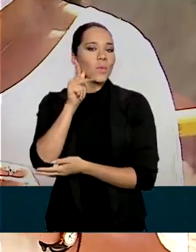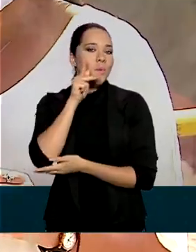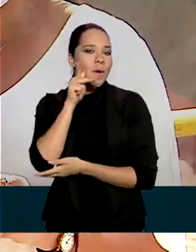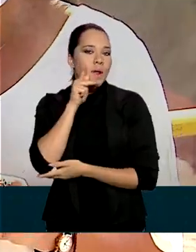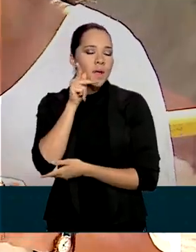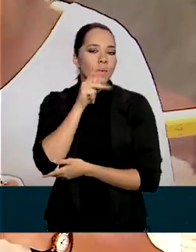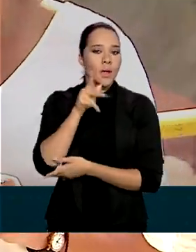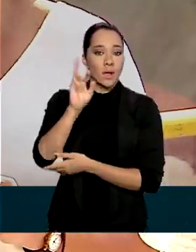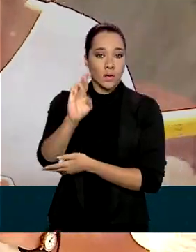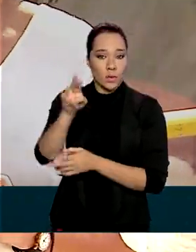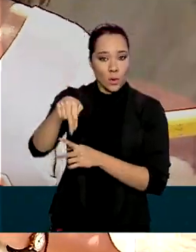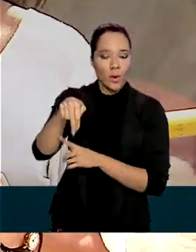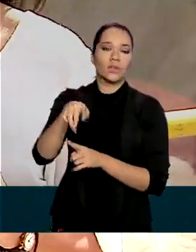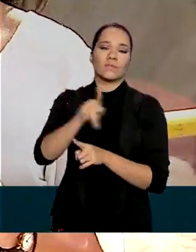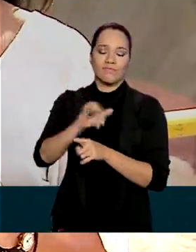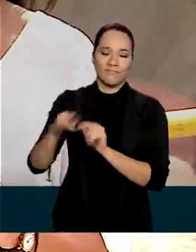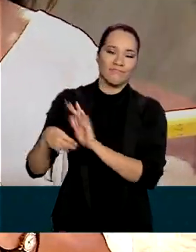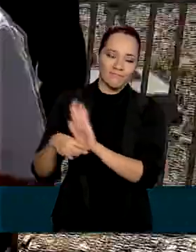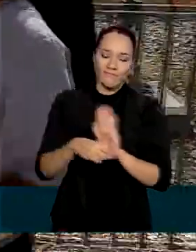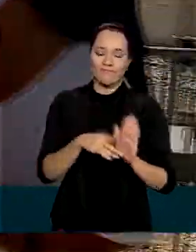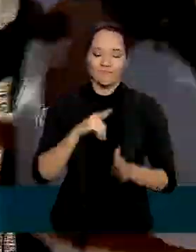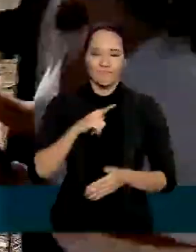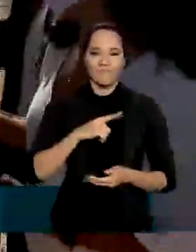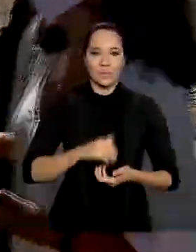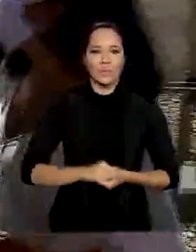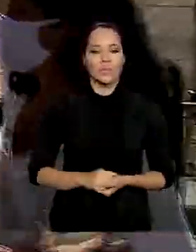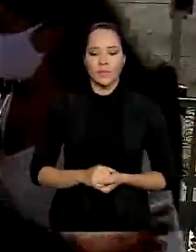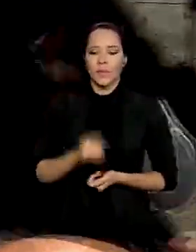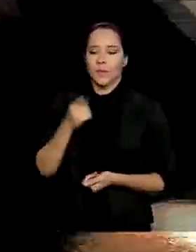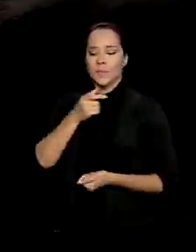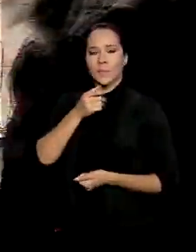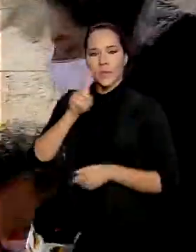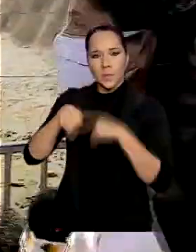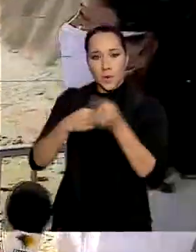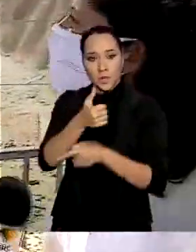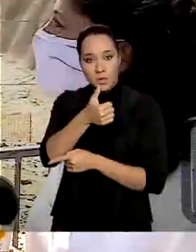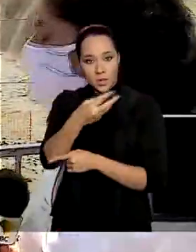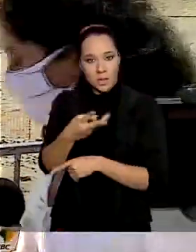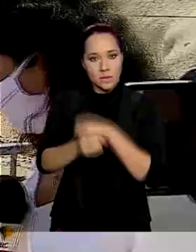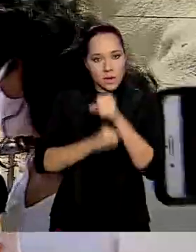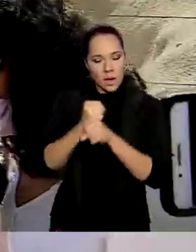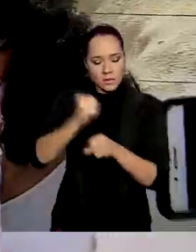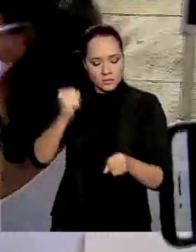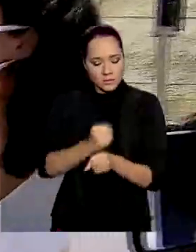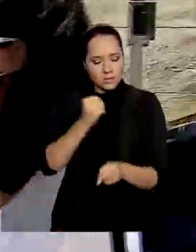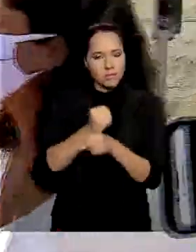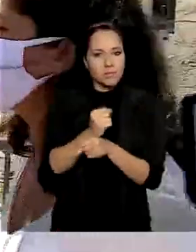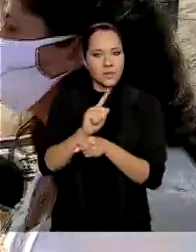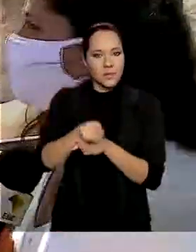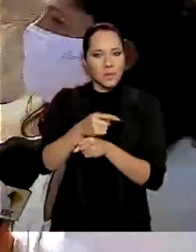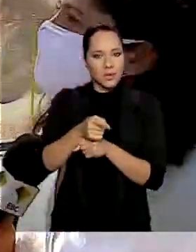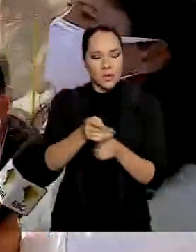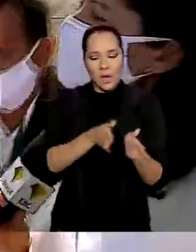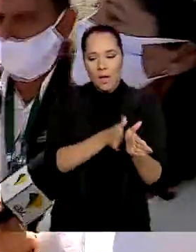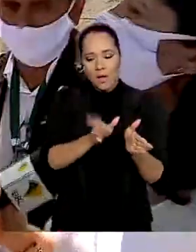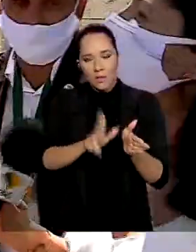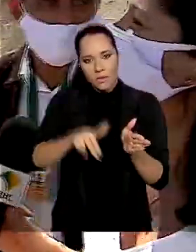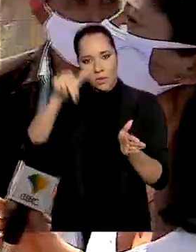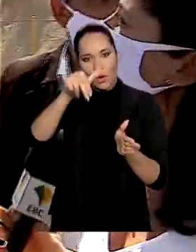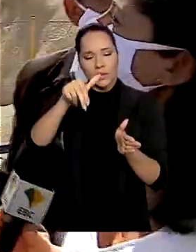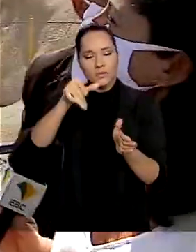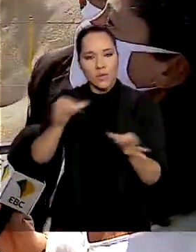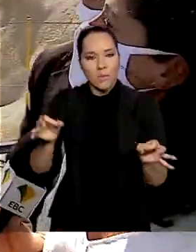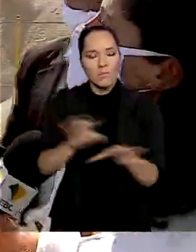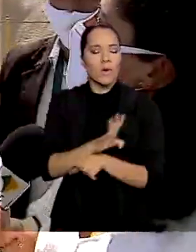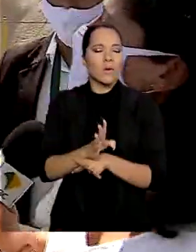Rio Grande do Norte serão beneficiadas. Presidente, depois de 13 anos de obra, é entregue então o eixo norte do projeto de integração. Qual